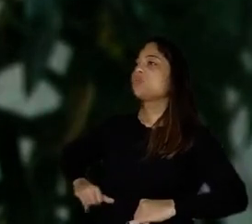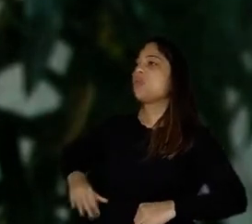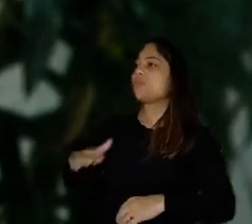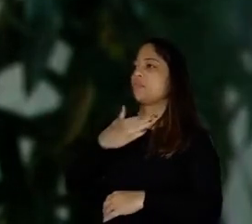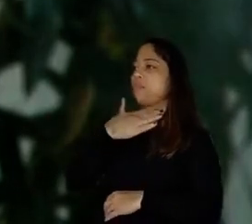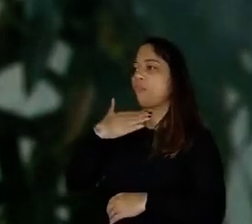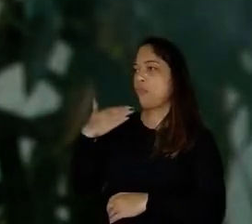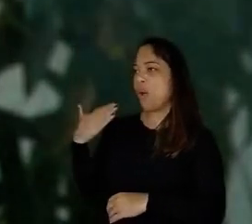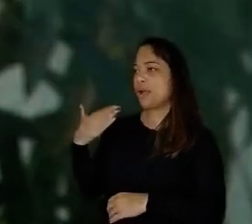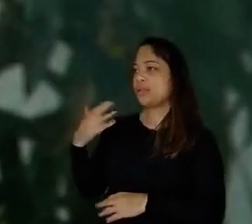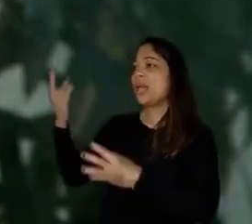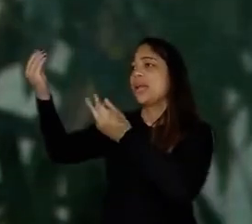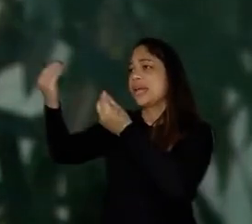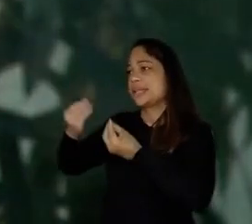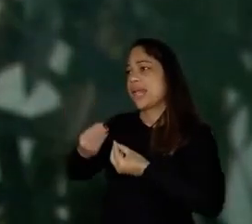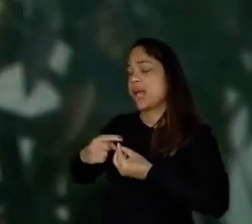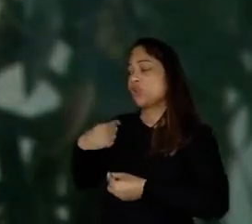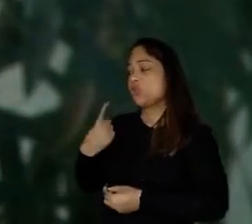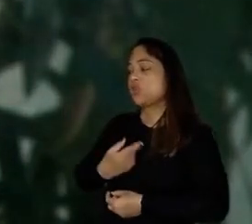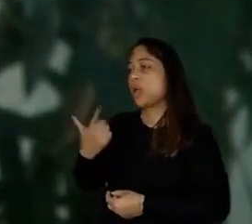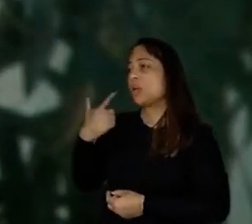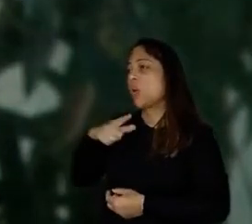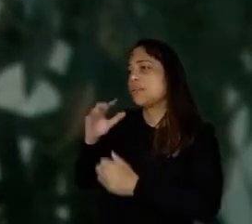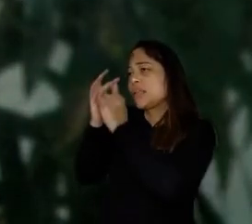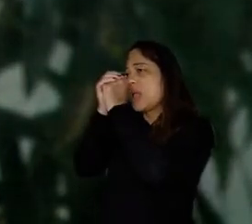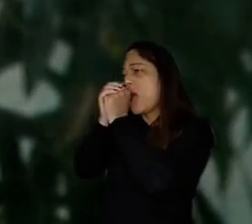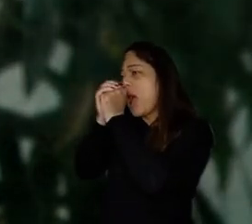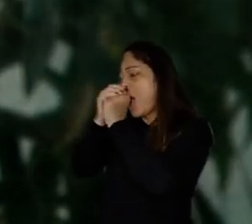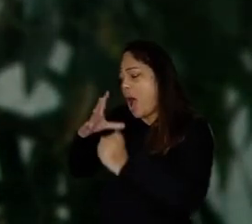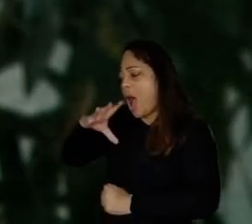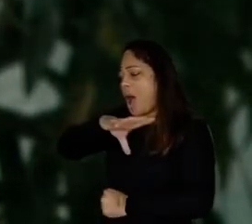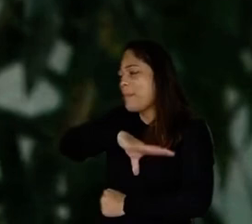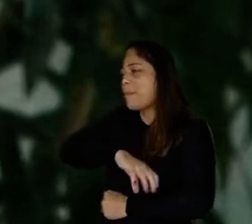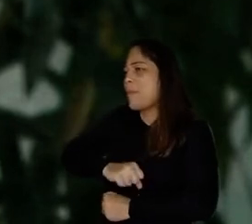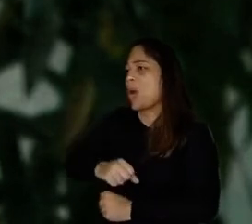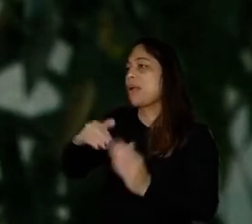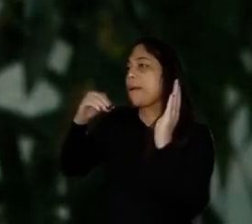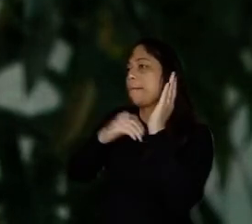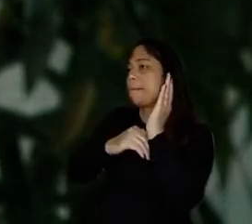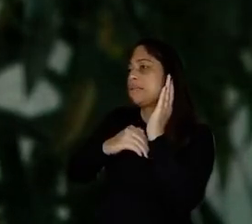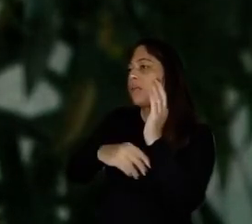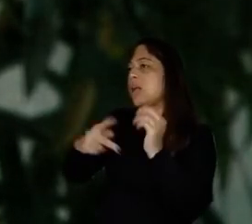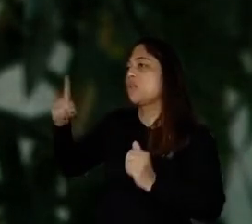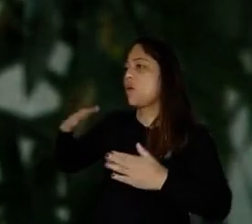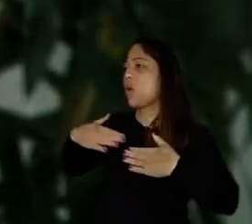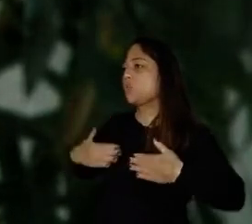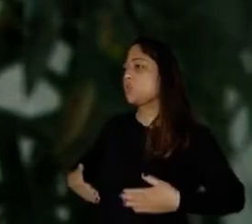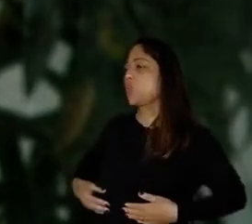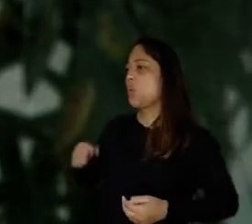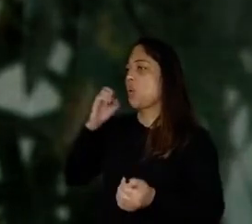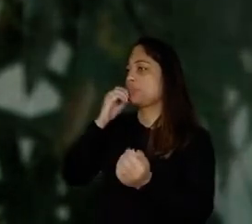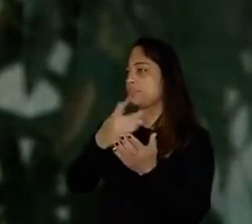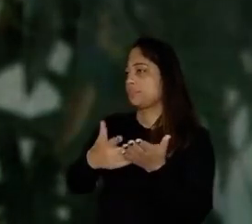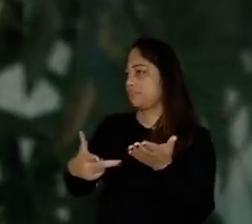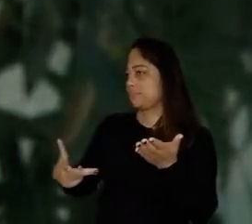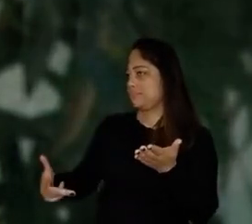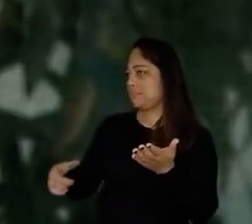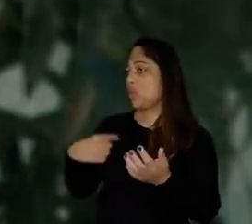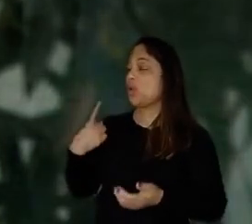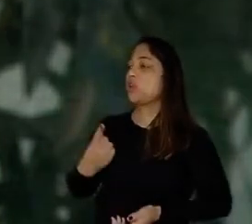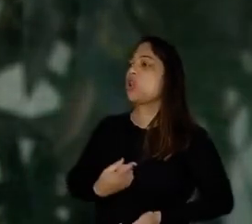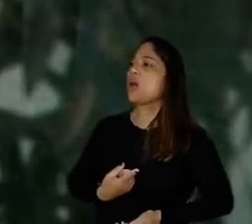paixão, dai-nos venerar com tão grande amor os mistérios do vosso corpo e do vosso sangue,